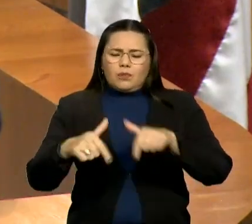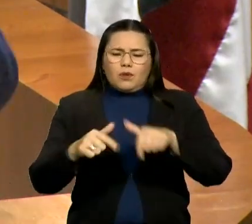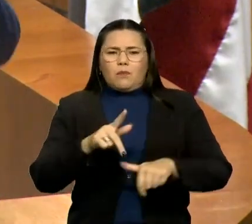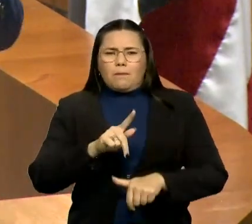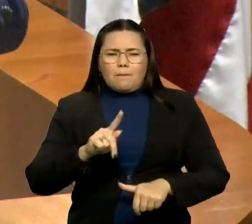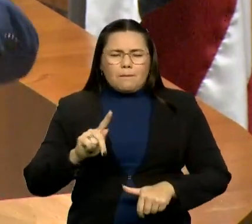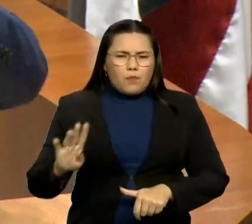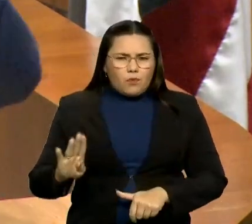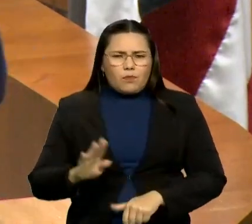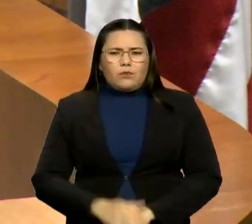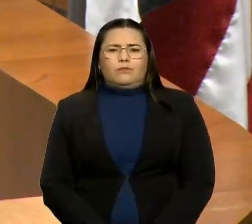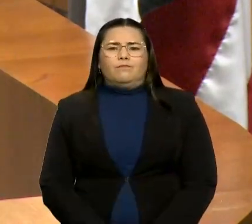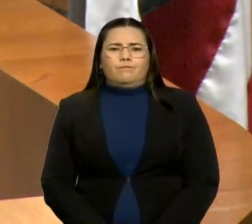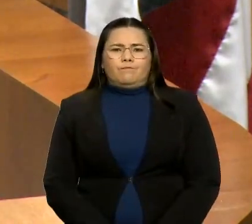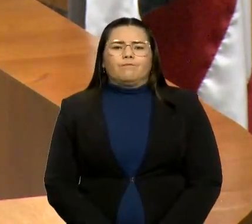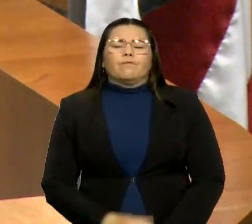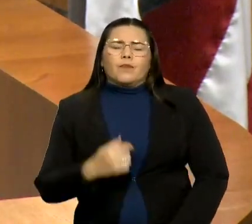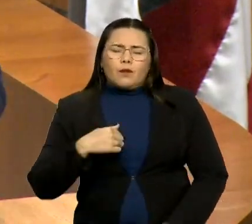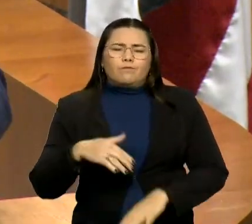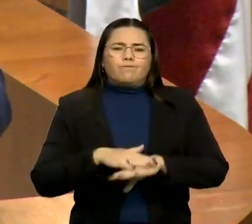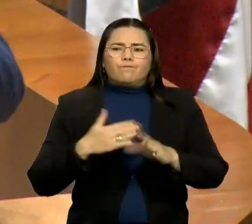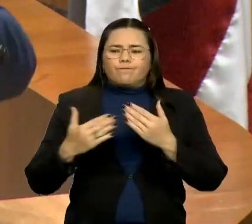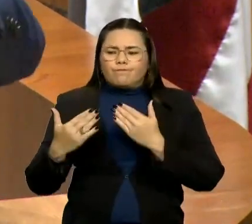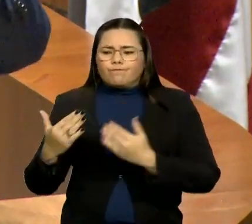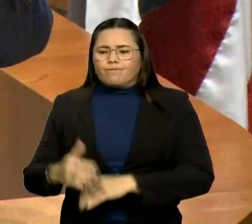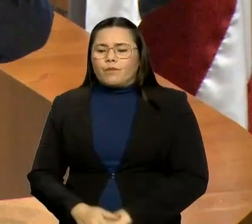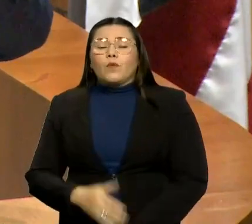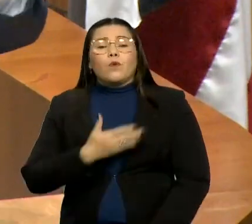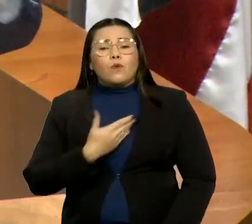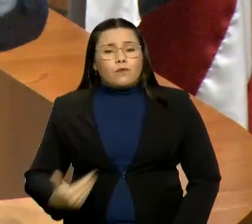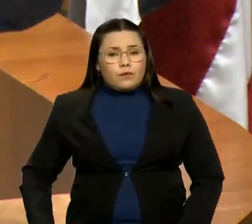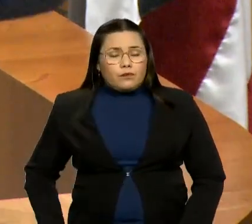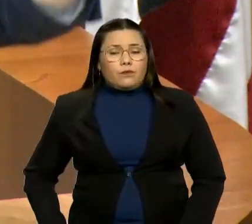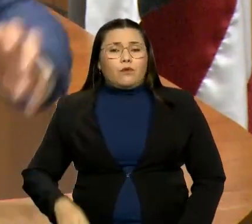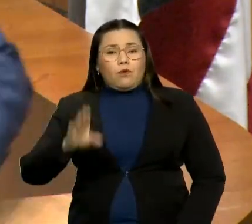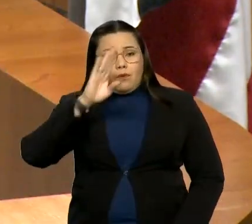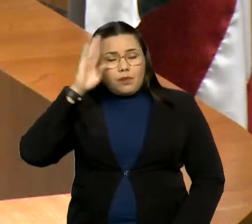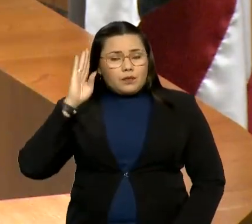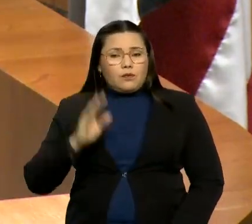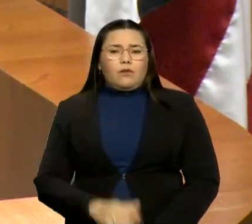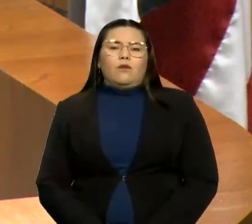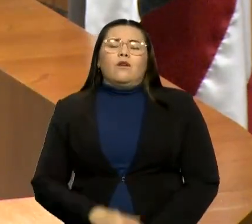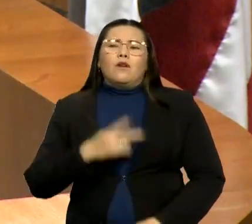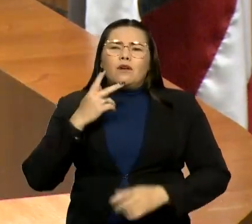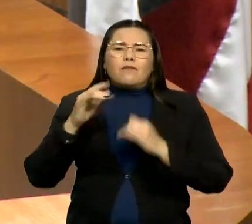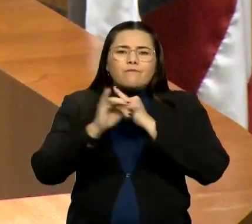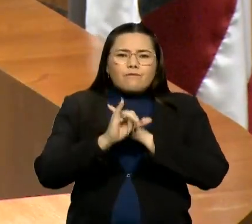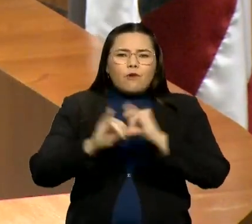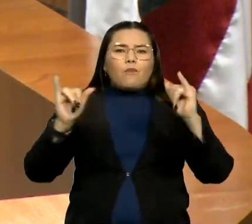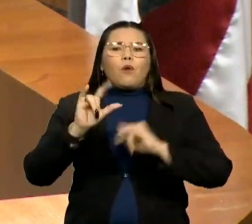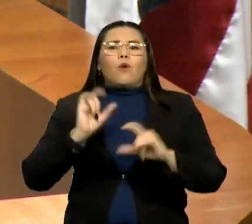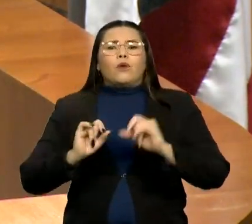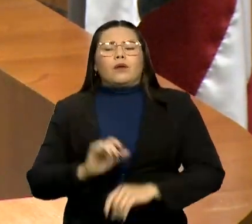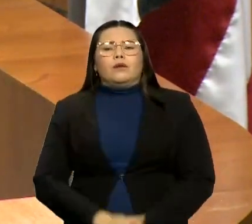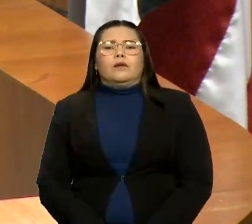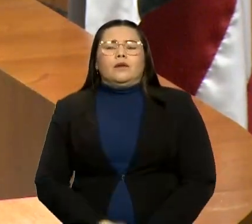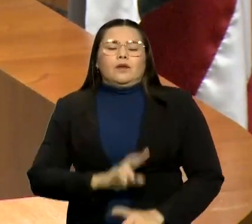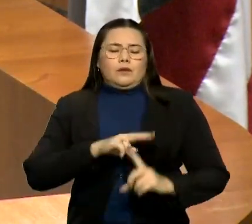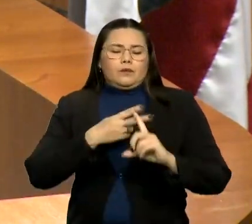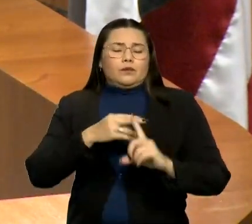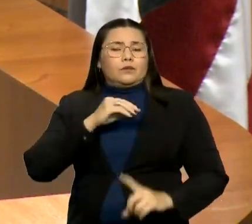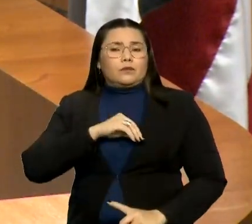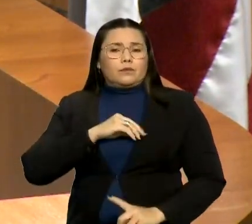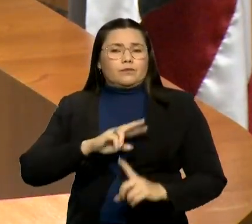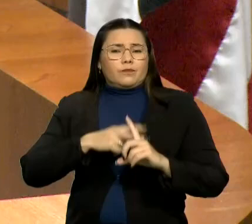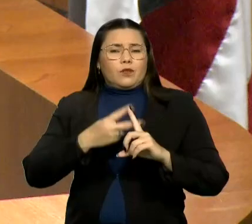aposentados. O governador anunciou, no sábado, um reajuste de 11%. Encaminhou para a Assembleia o projeto de